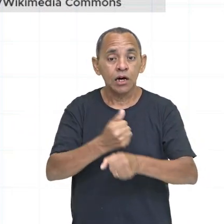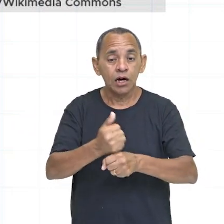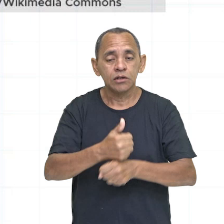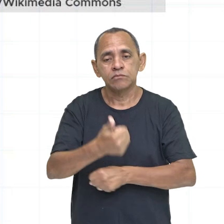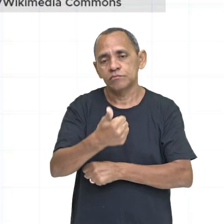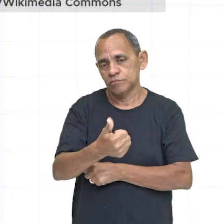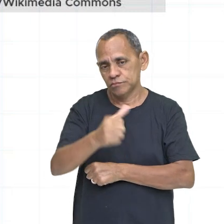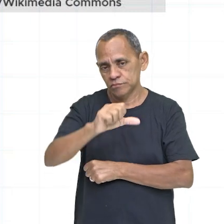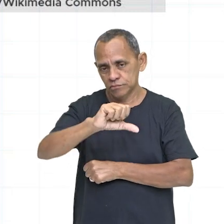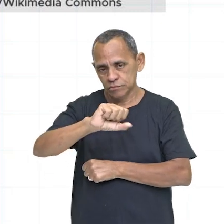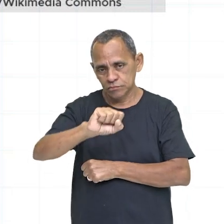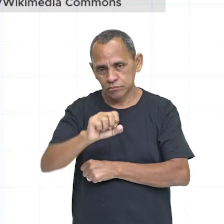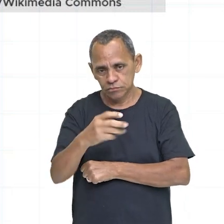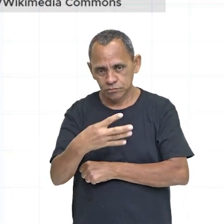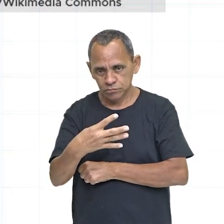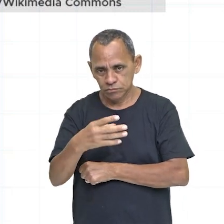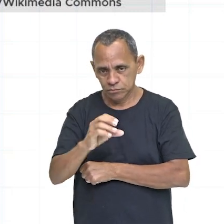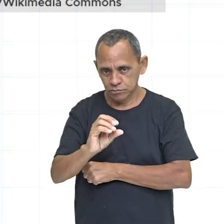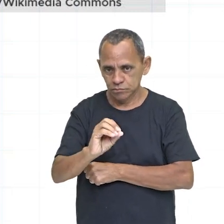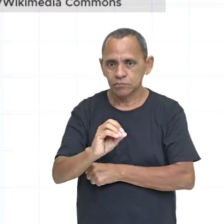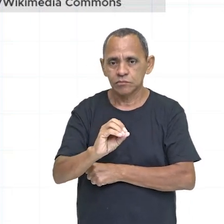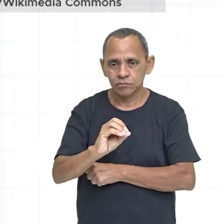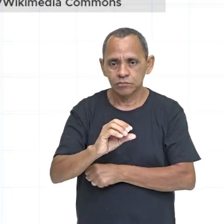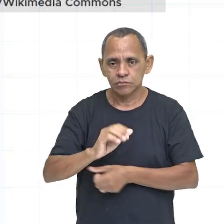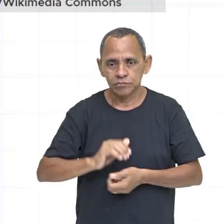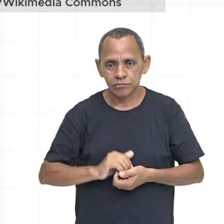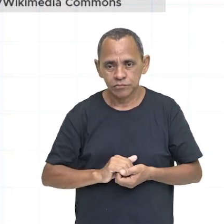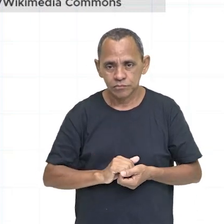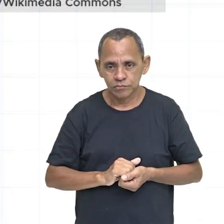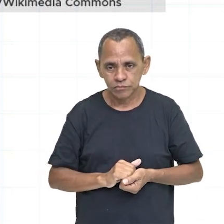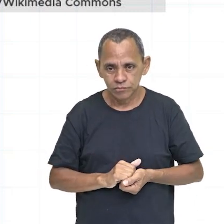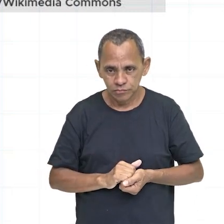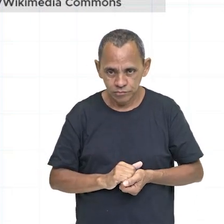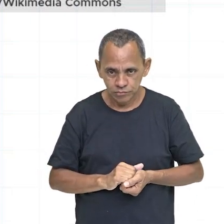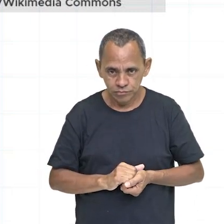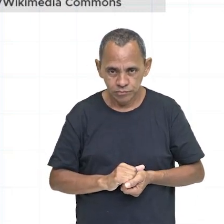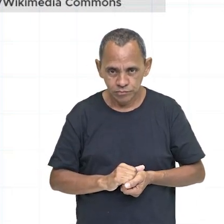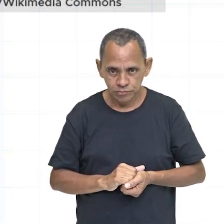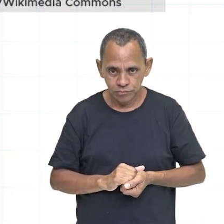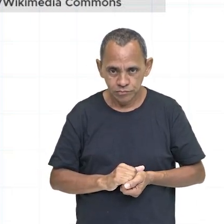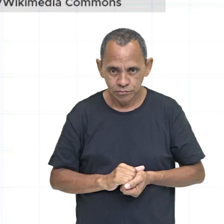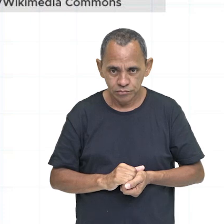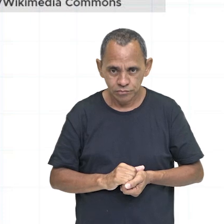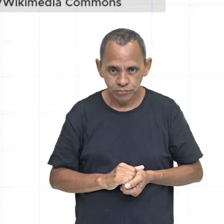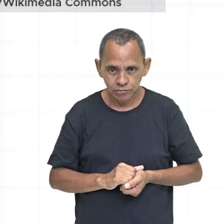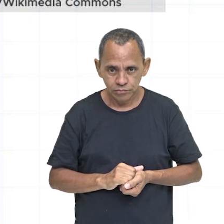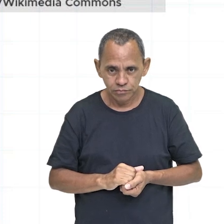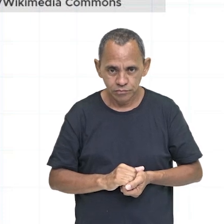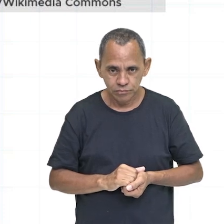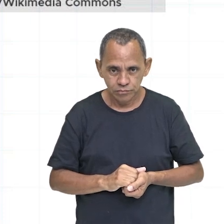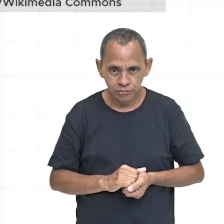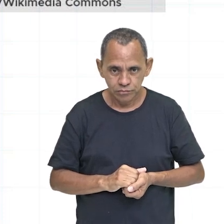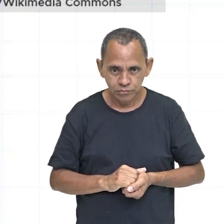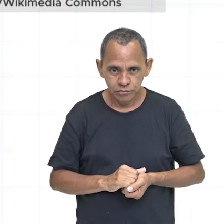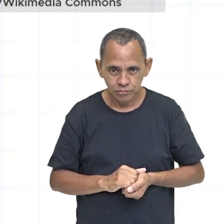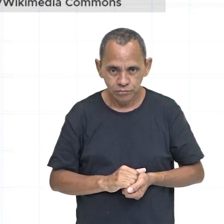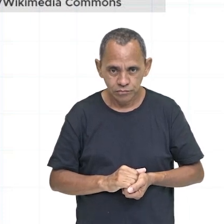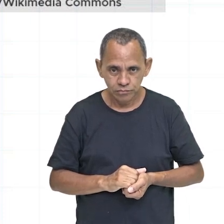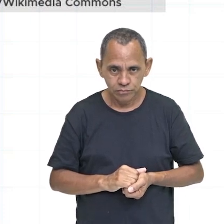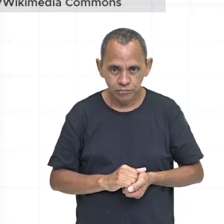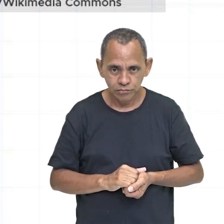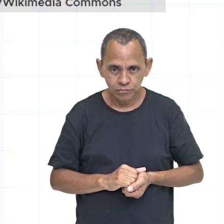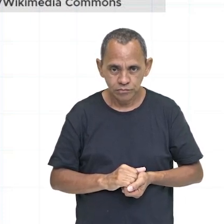1840. Which recognized the British sovereignty and established English as an